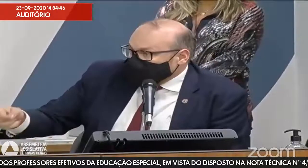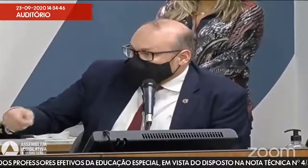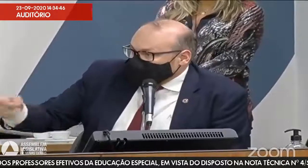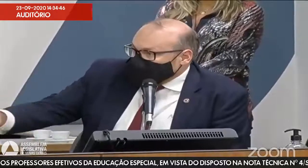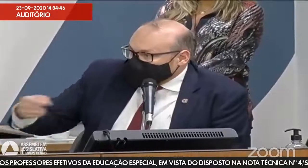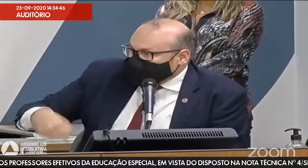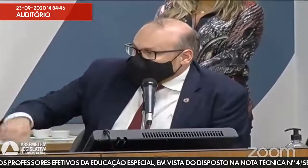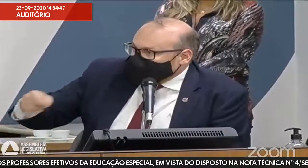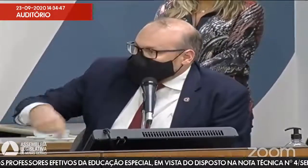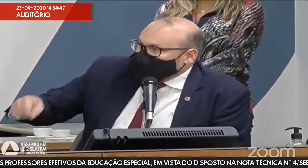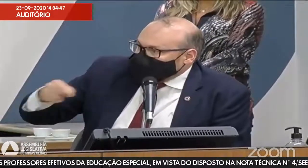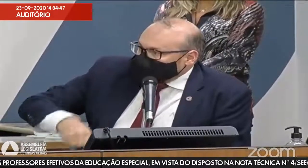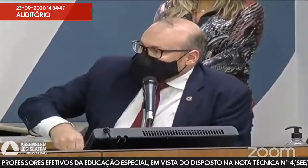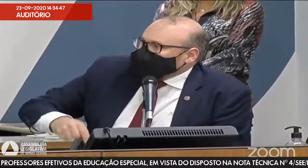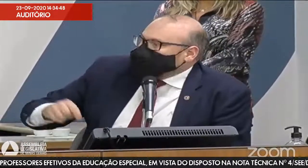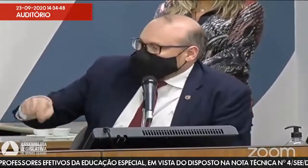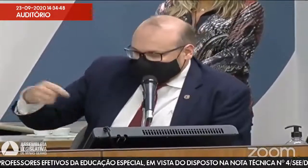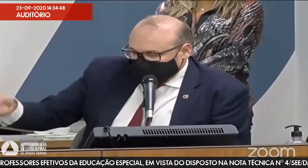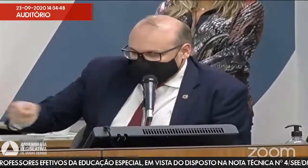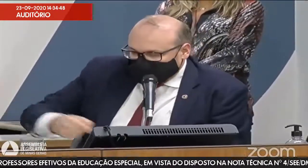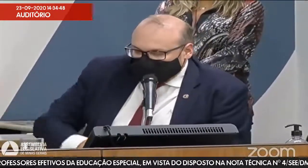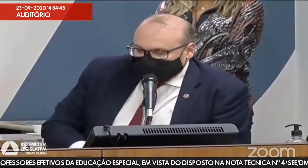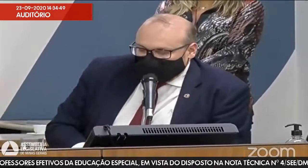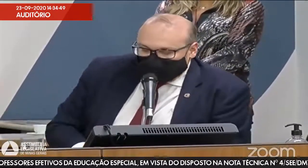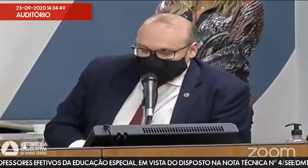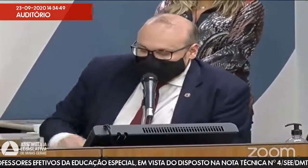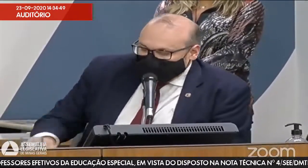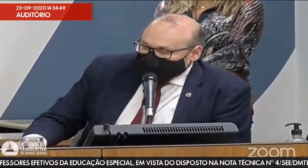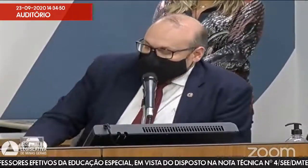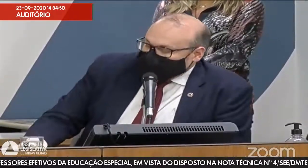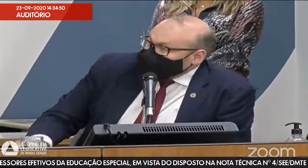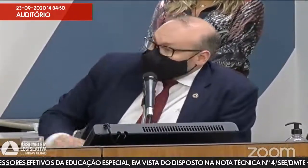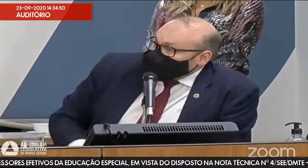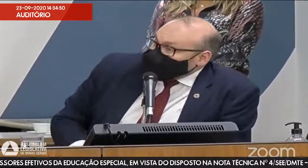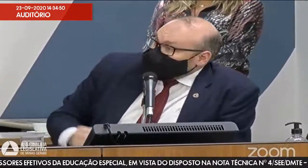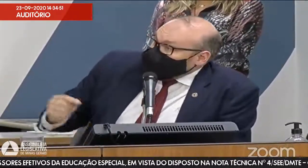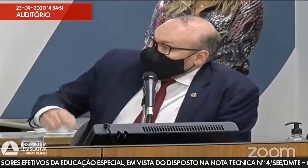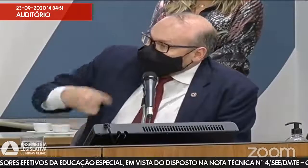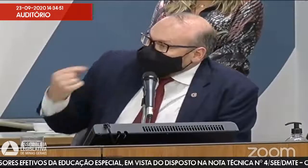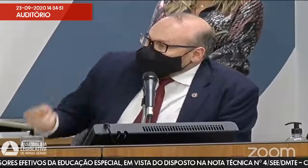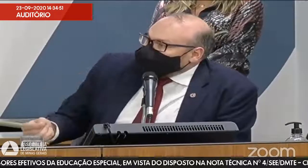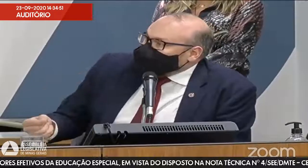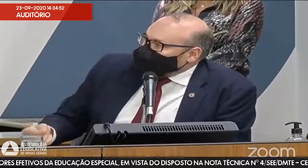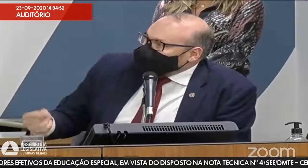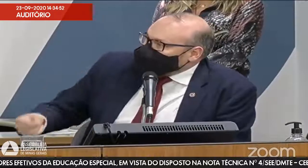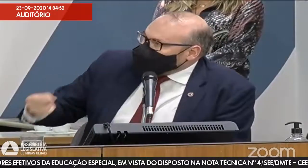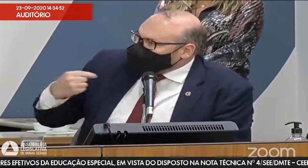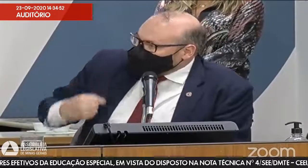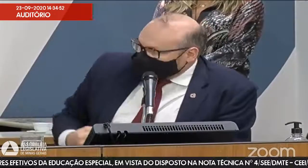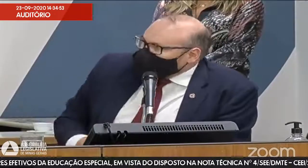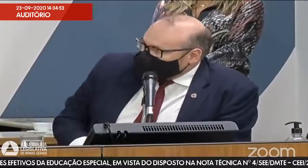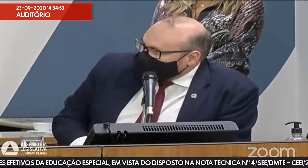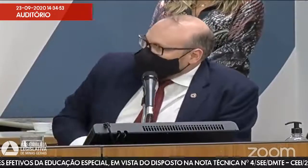Hoje, nós estamos aqui para ouvir os professores que são efetivos. Assim como na Comissão de